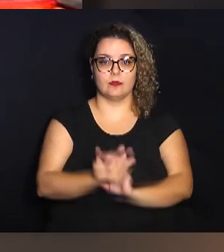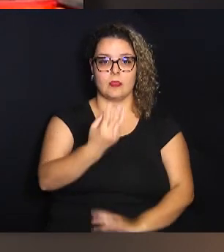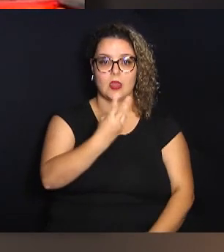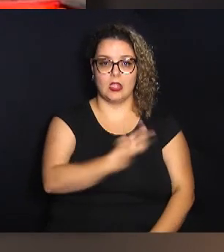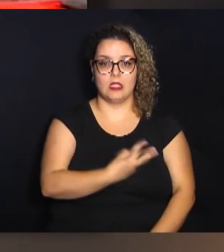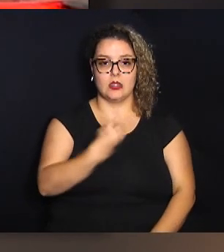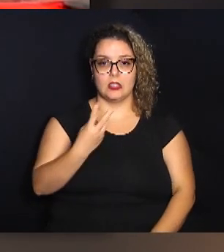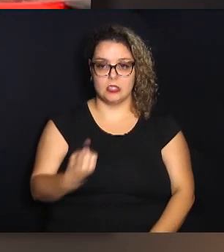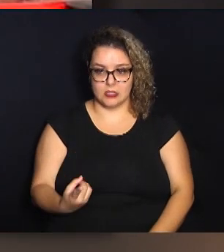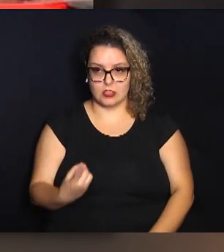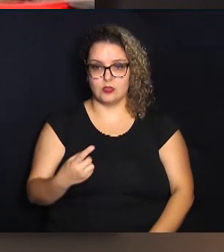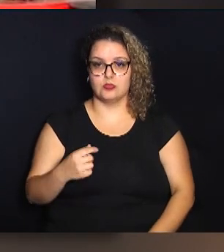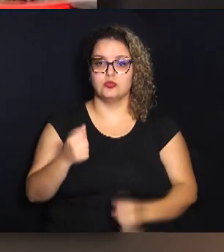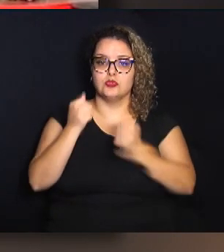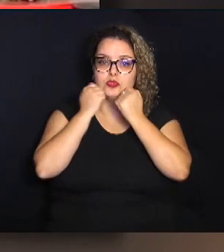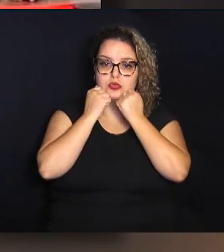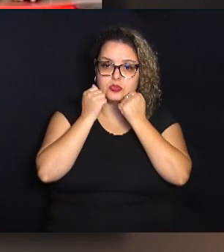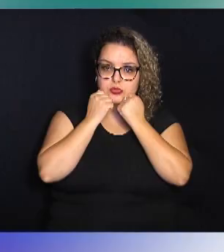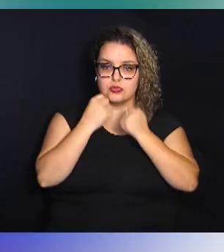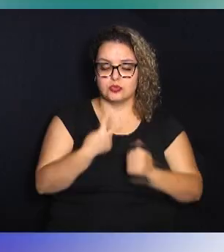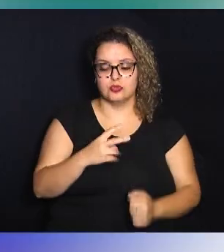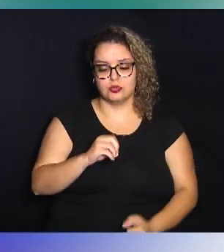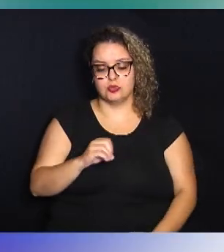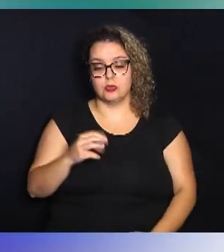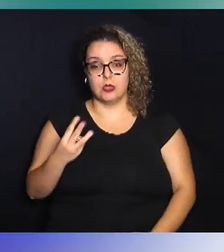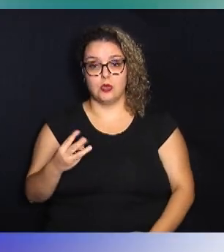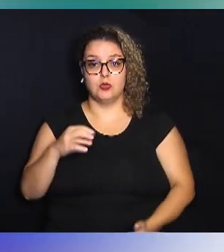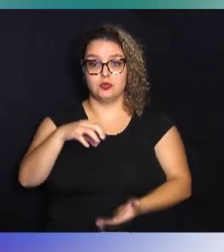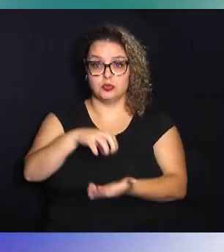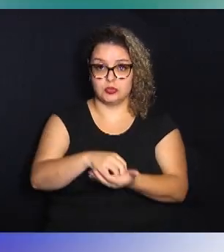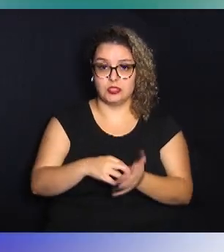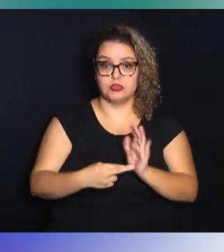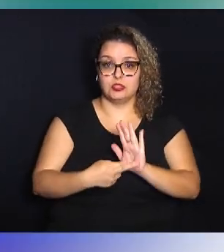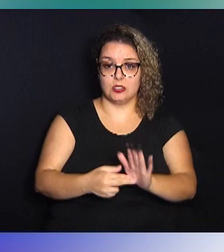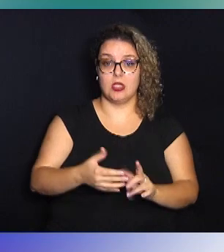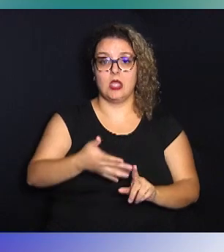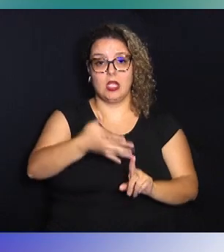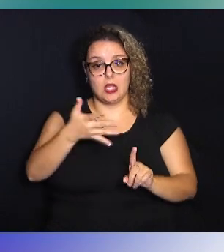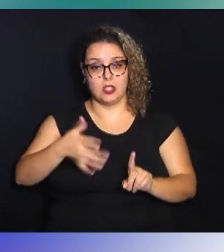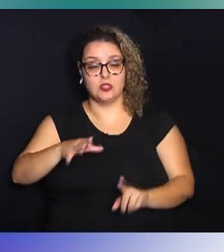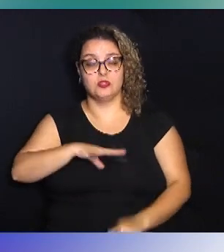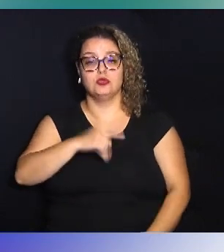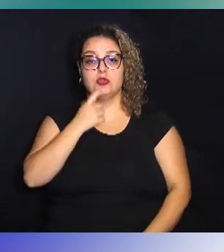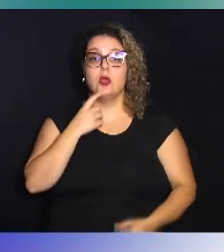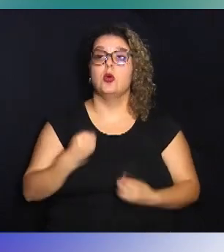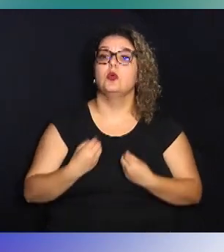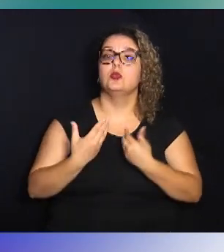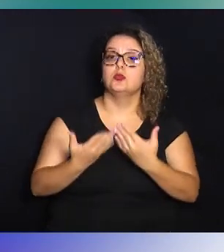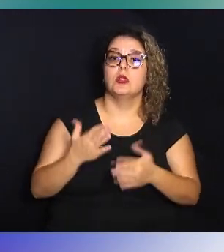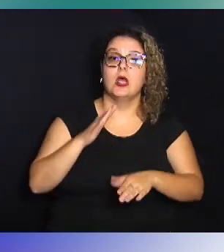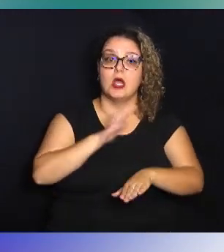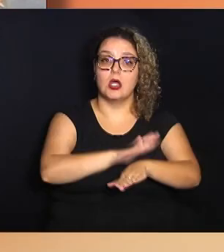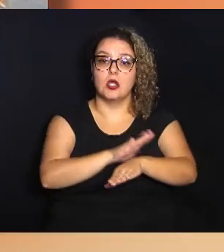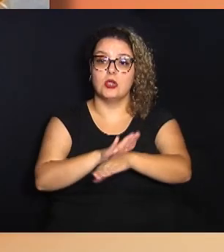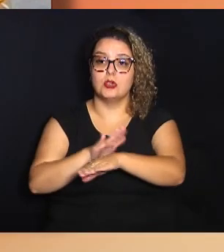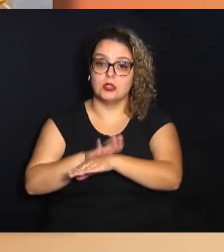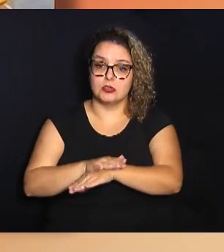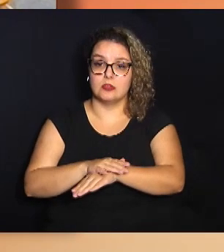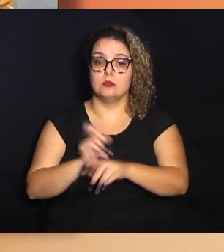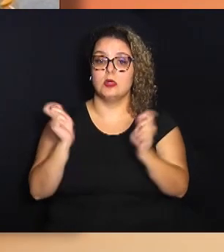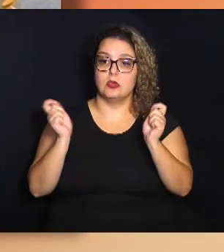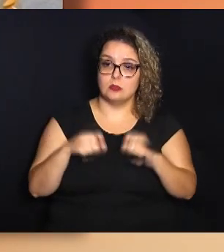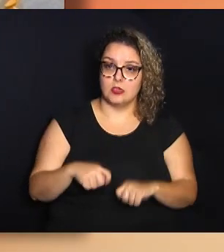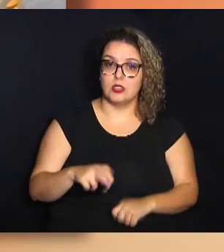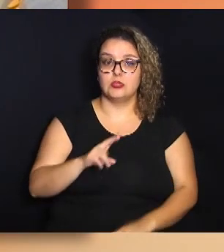fundado em 31 de julho de 2003 o centro de referência LGBT de Campinas oferece ajuda